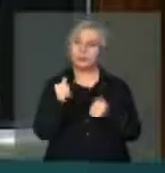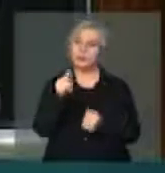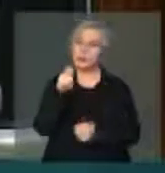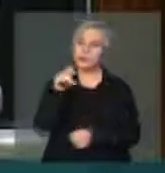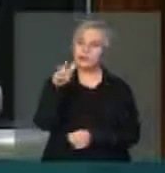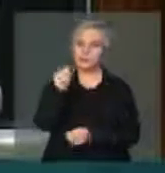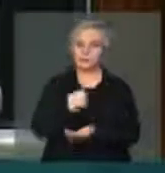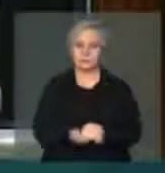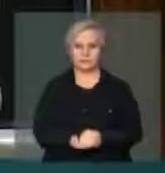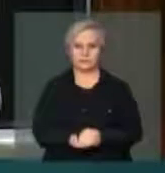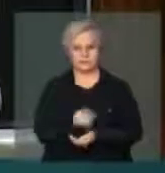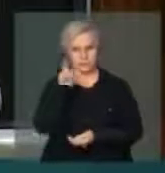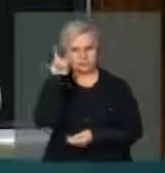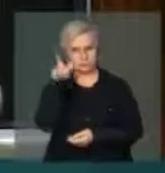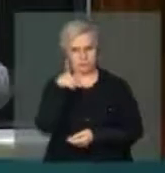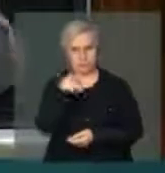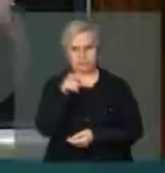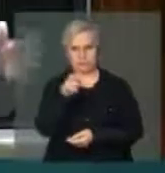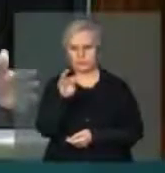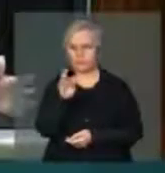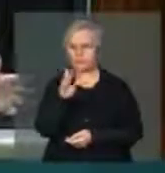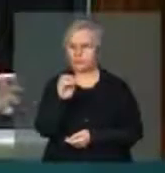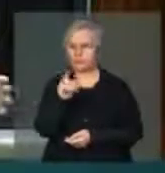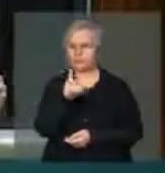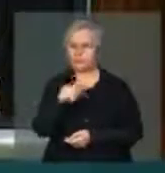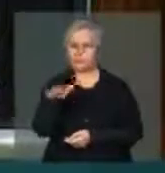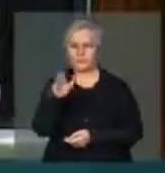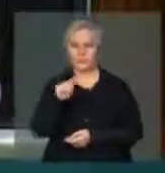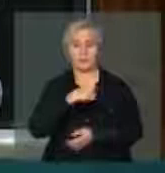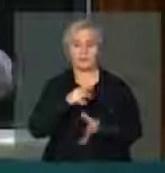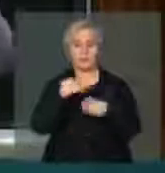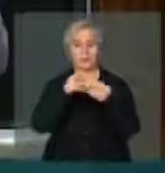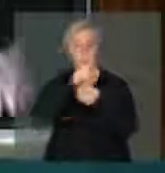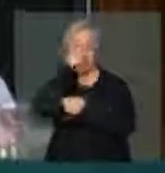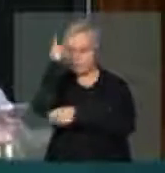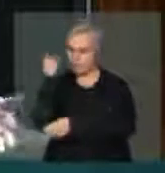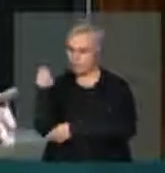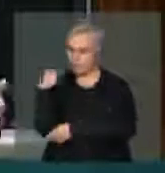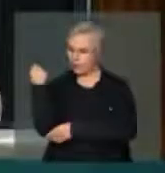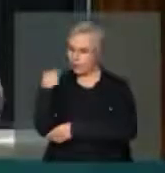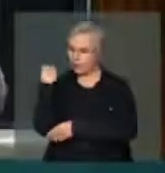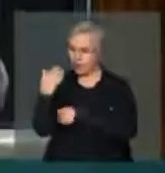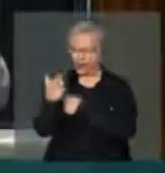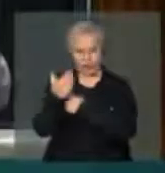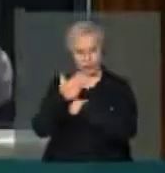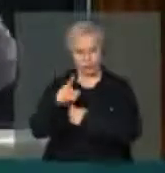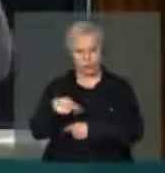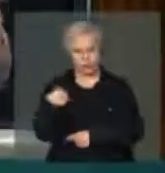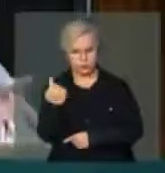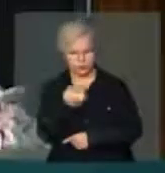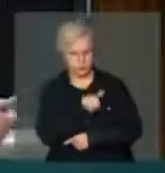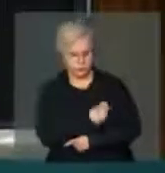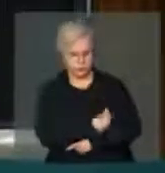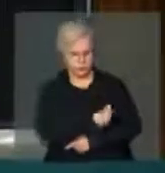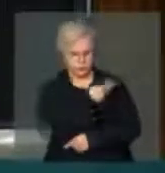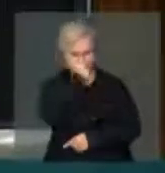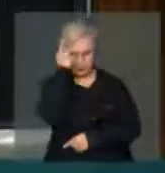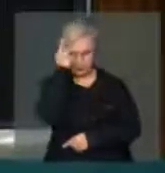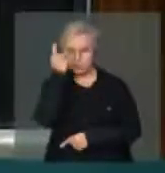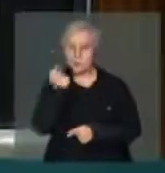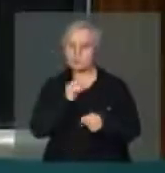Petrolina tem muitos gaúchos que têm ajudado a gente com a